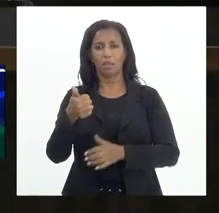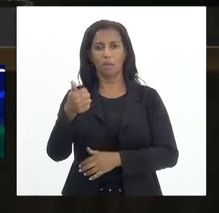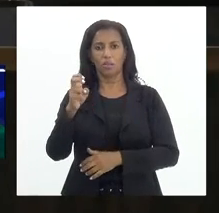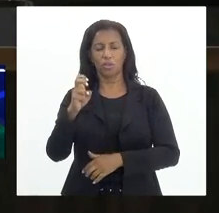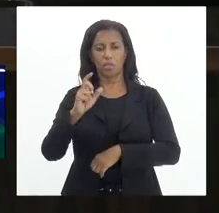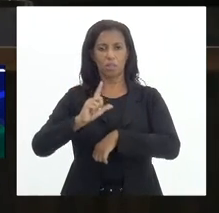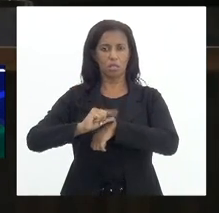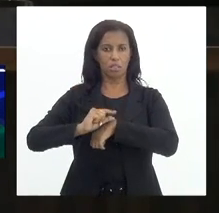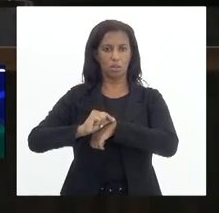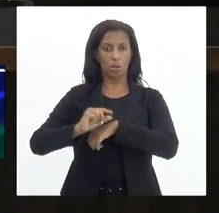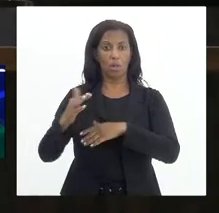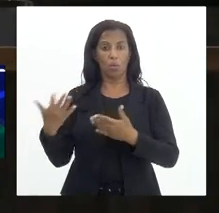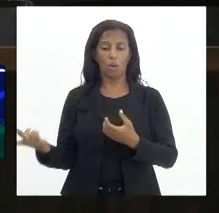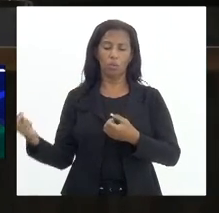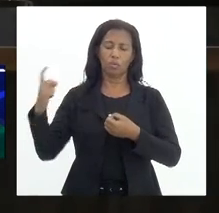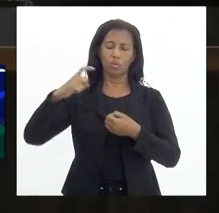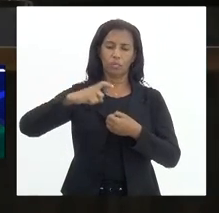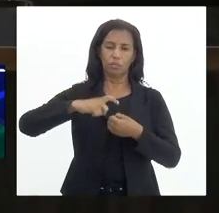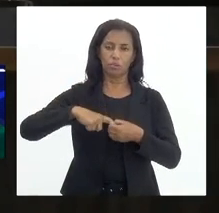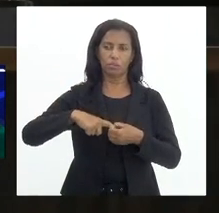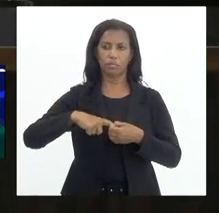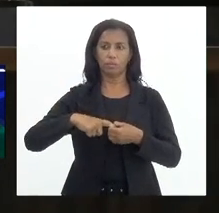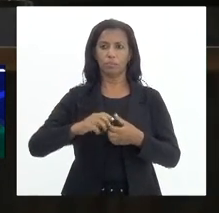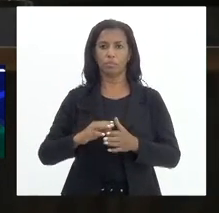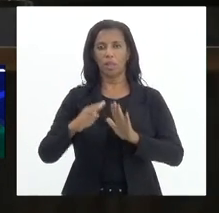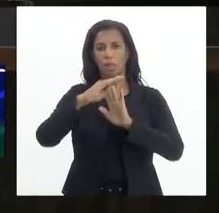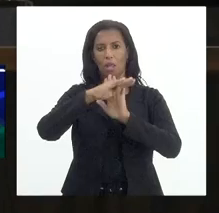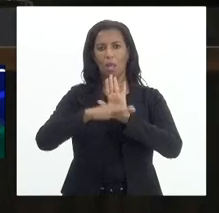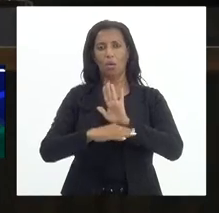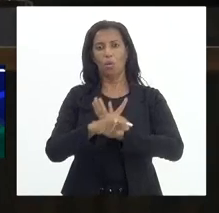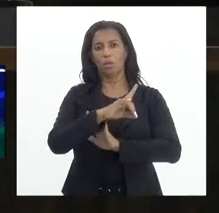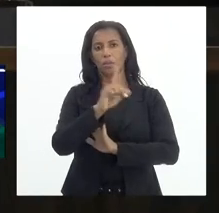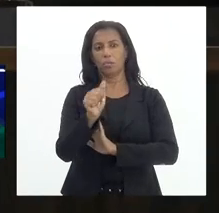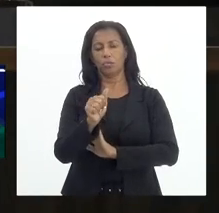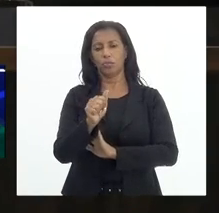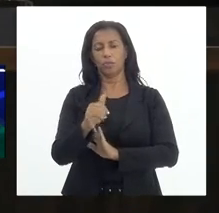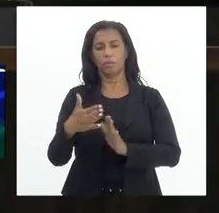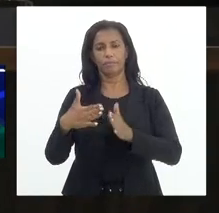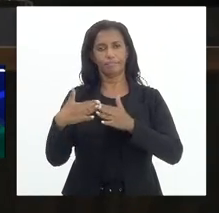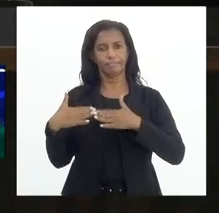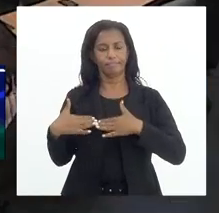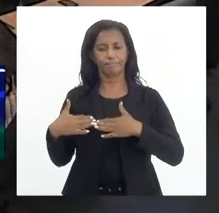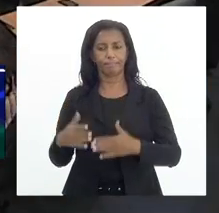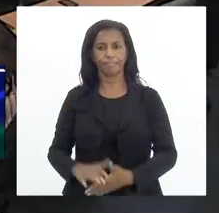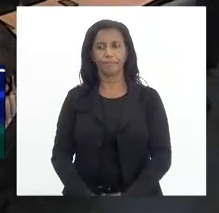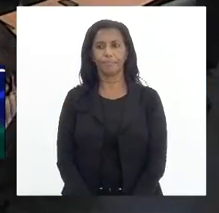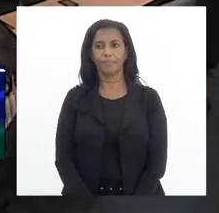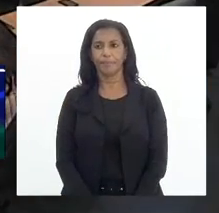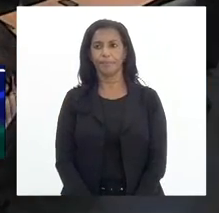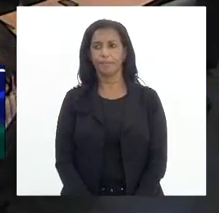horas, quando retornaremos com a ordem do dia. Está suspensa a sessão.